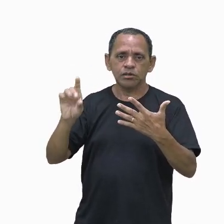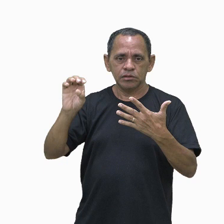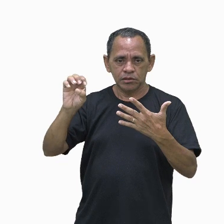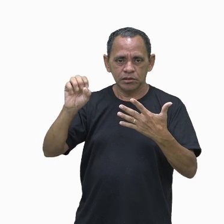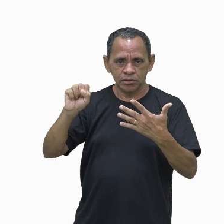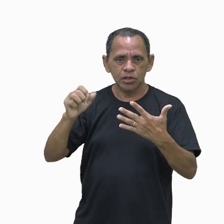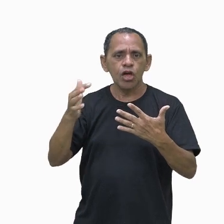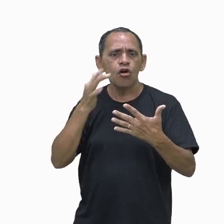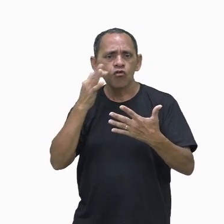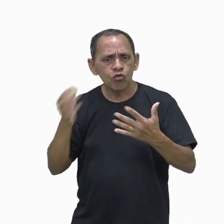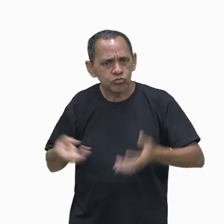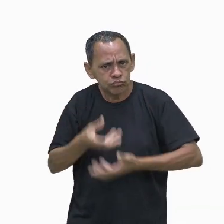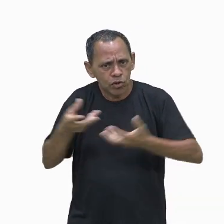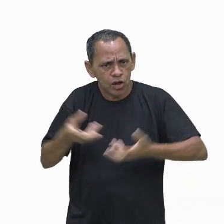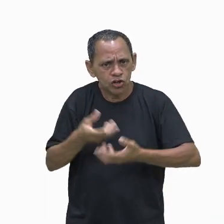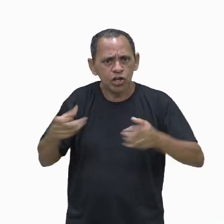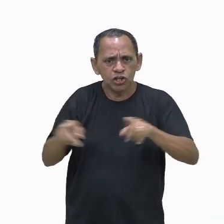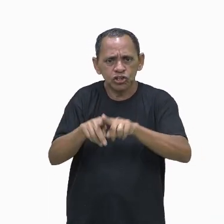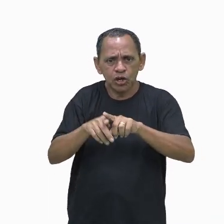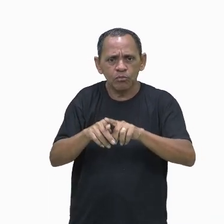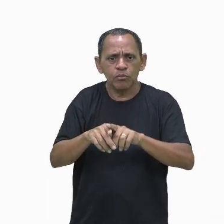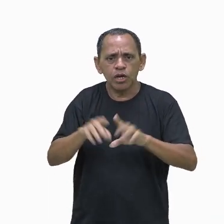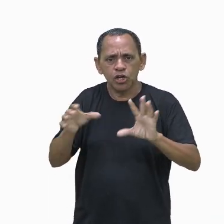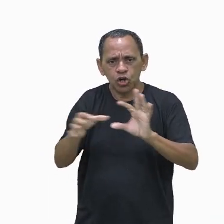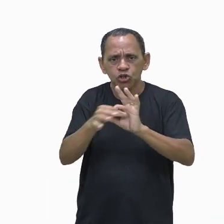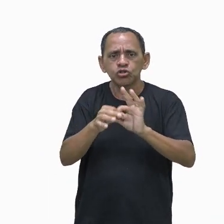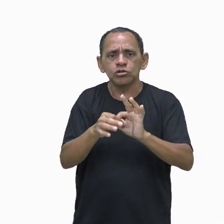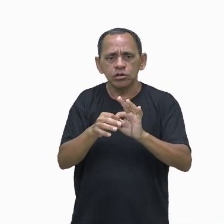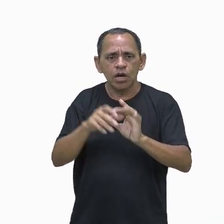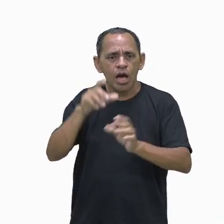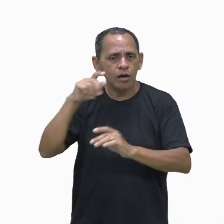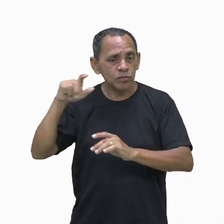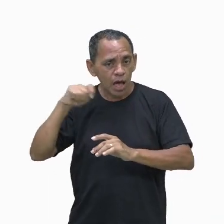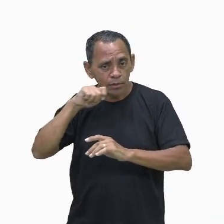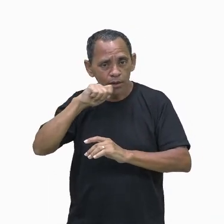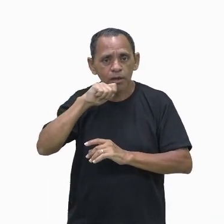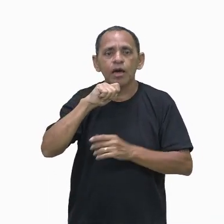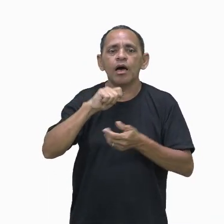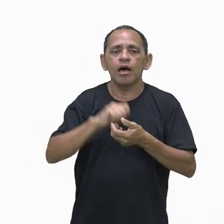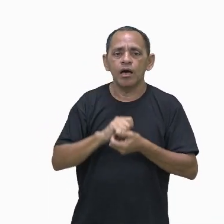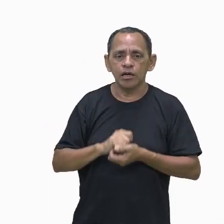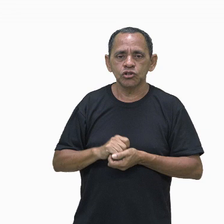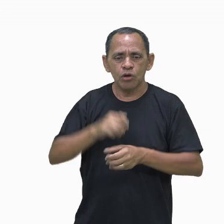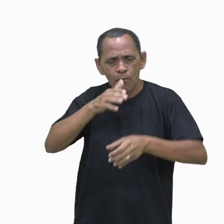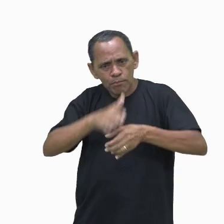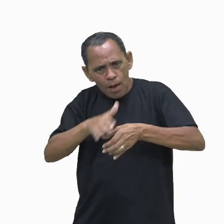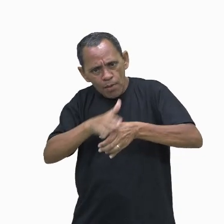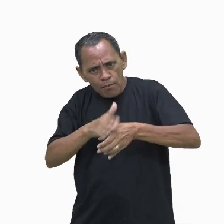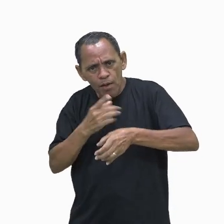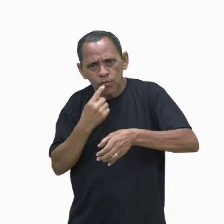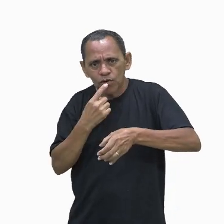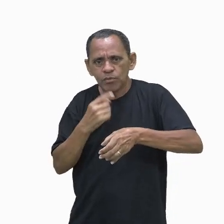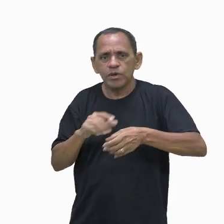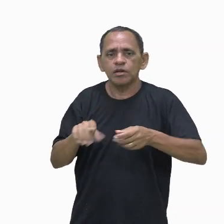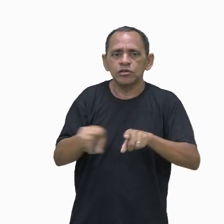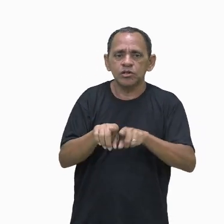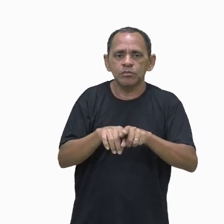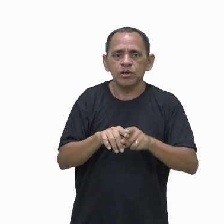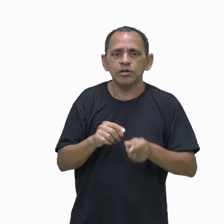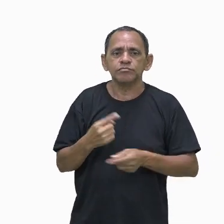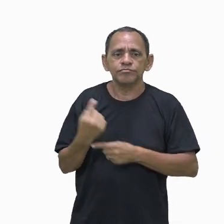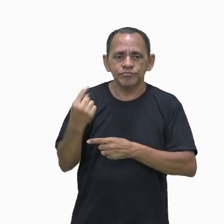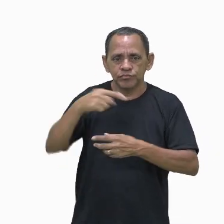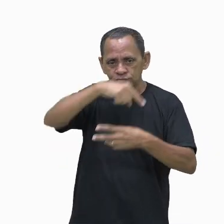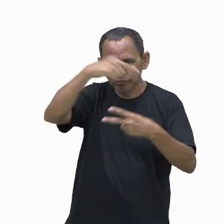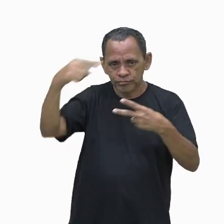como o tom alaranjado das cenouras e o vermelho dos tomates, né? Seguido dos glicerídeos, né, que eu acabei de mostrar para